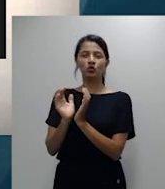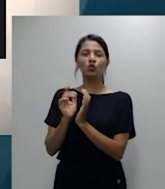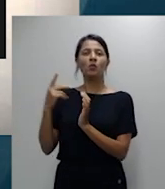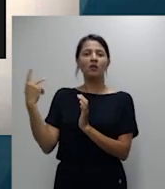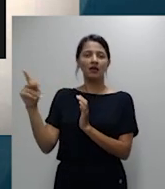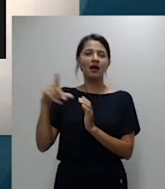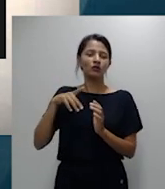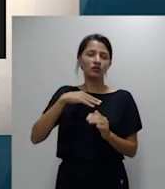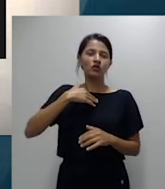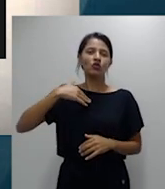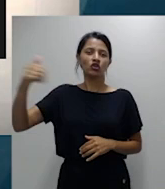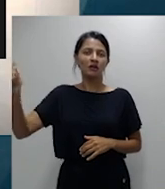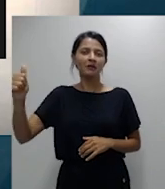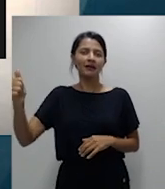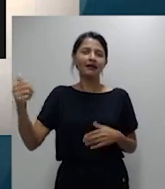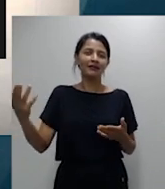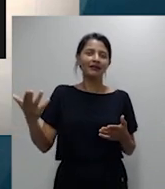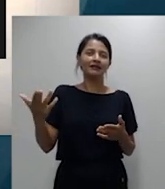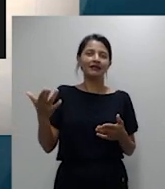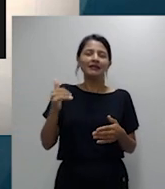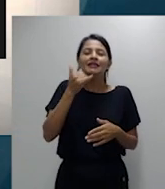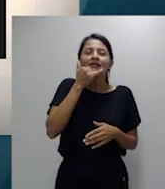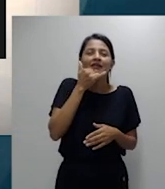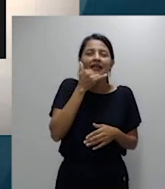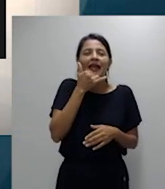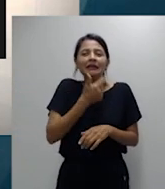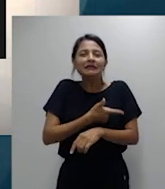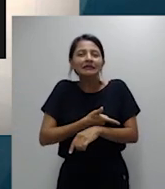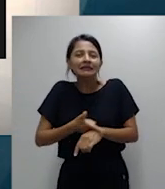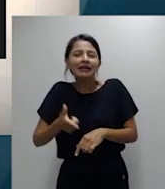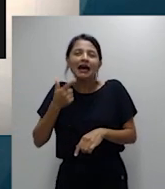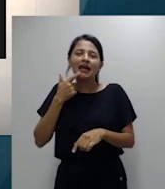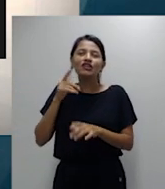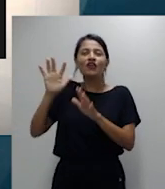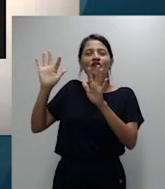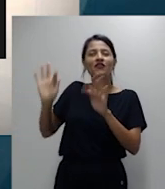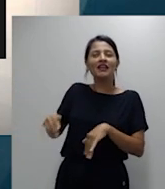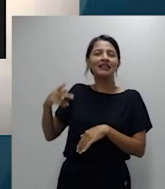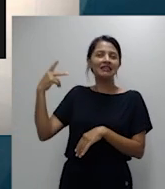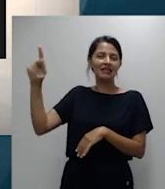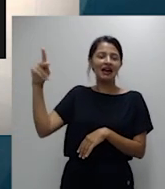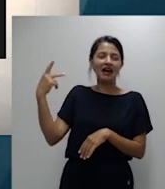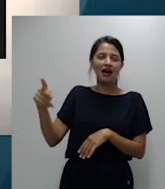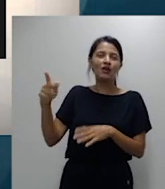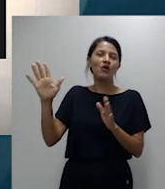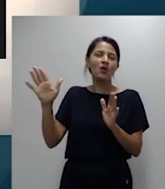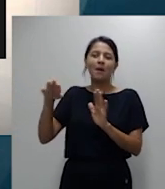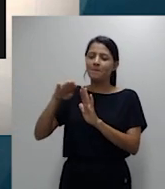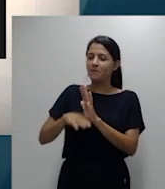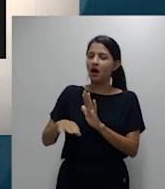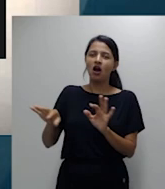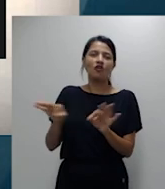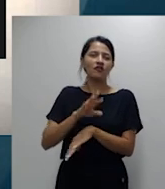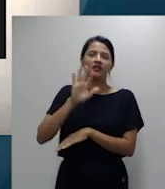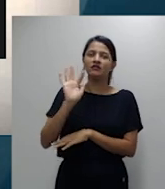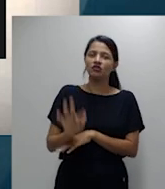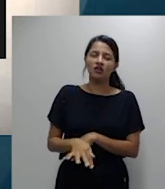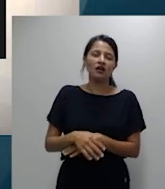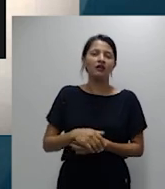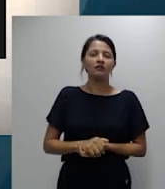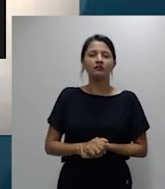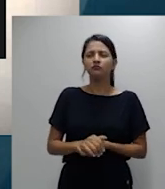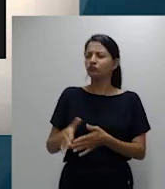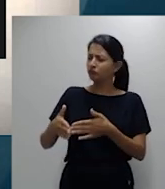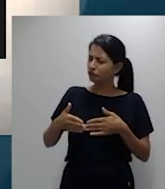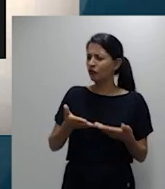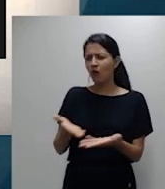calor do debate porque ele já encerraram as pessoas lá ensinar a pauta sua mordida não por